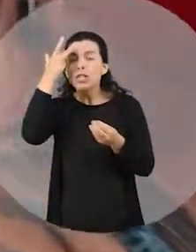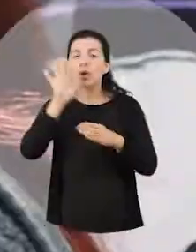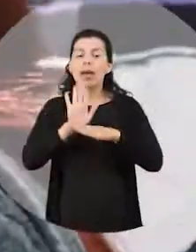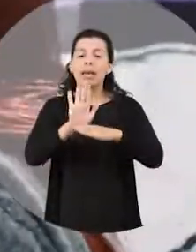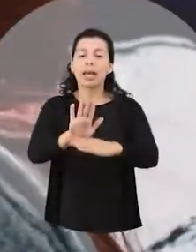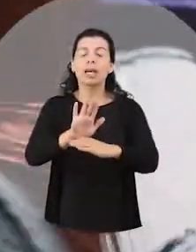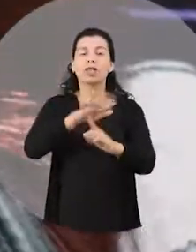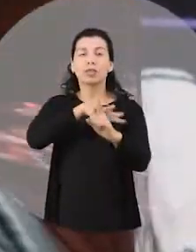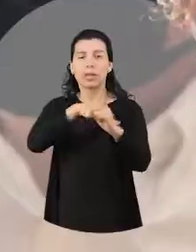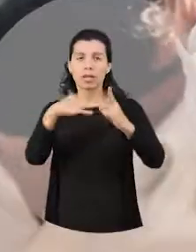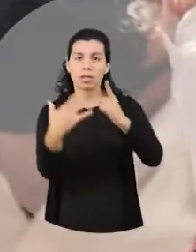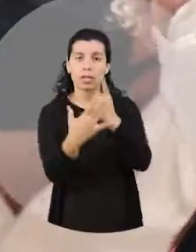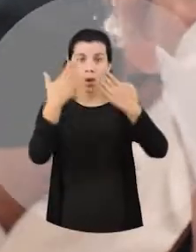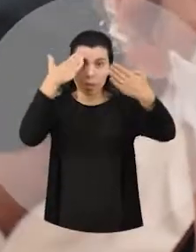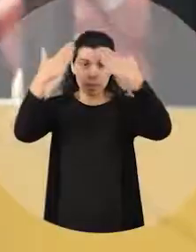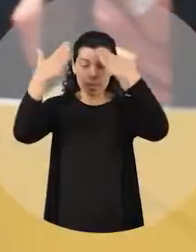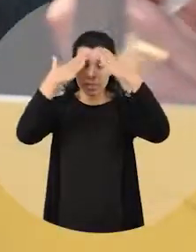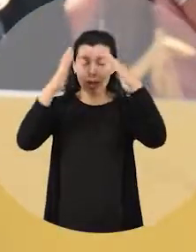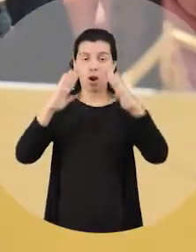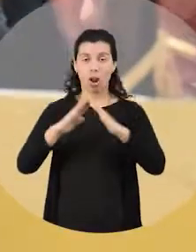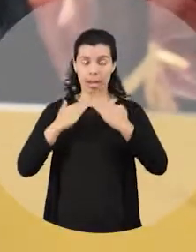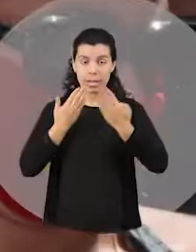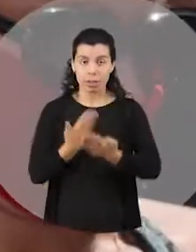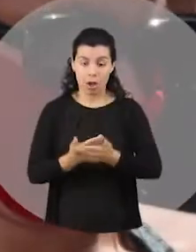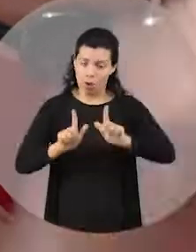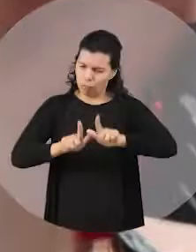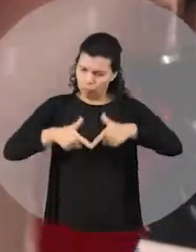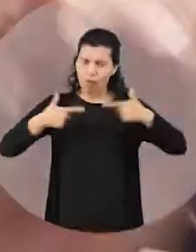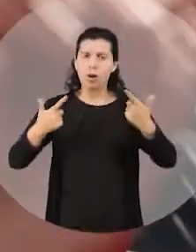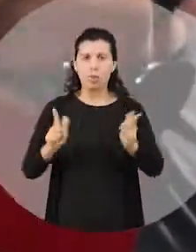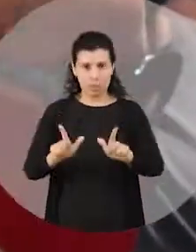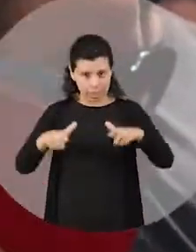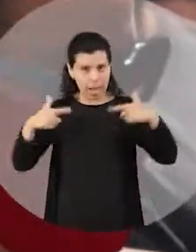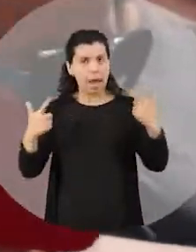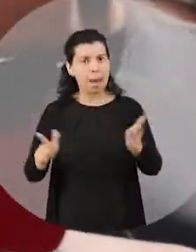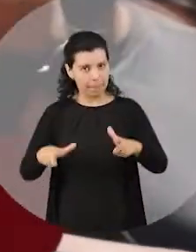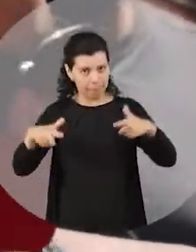assistente social e psicólogo nas redes